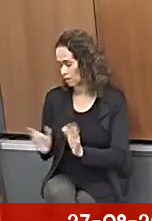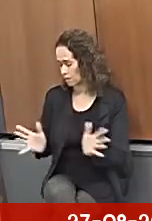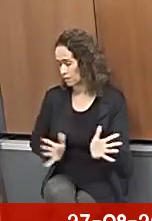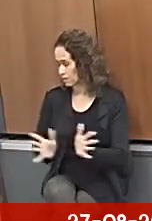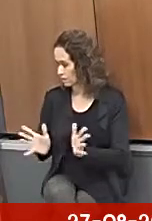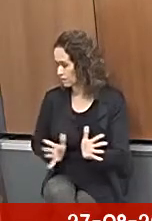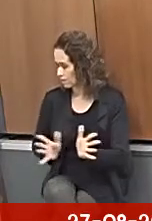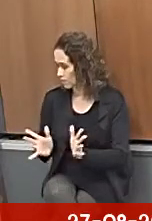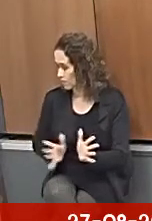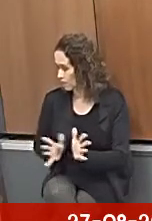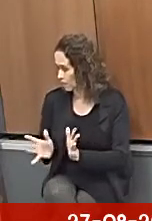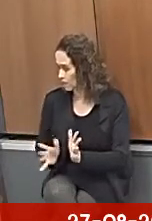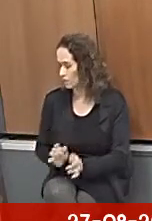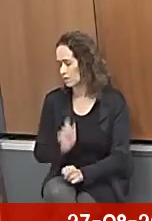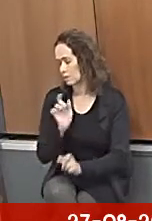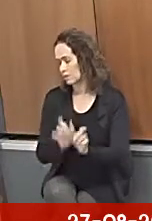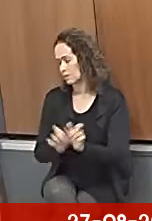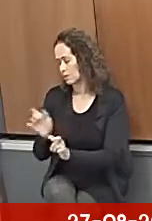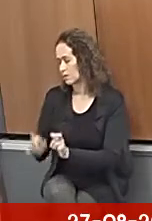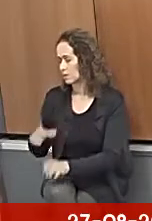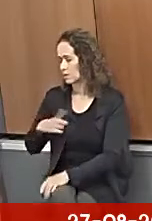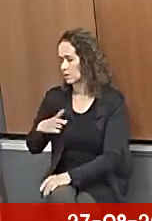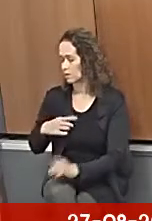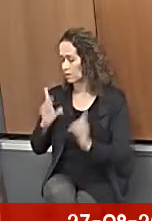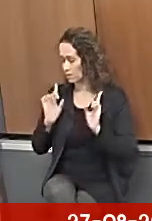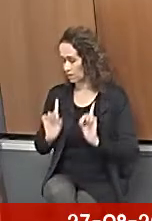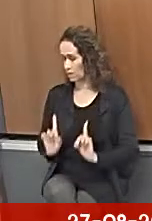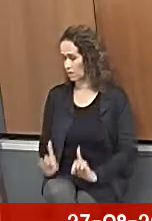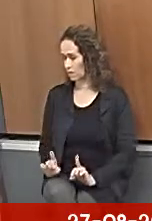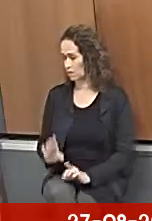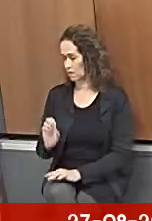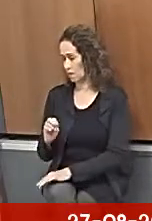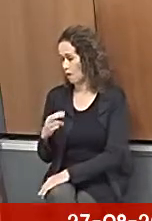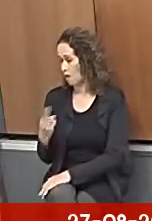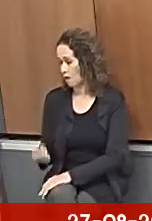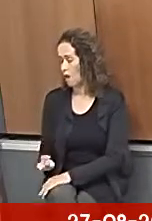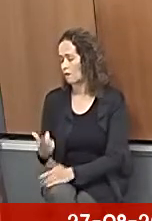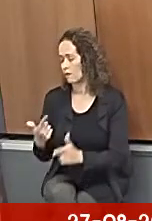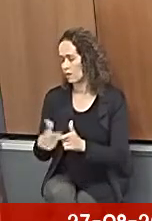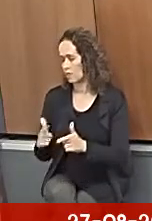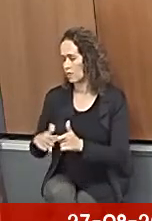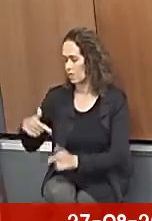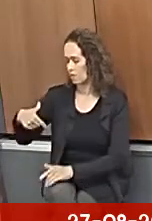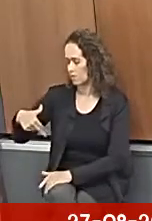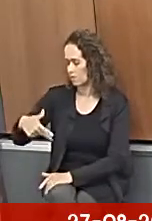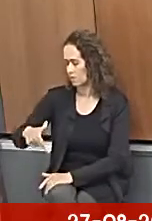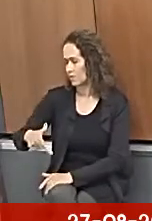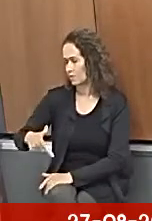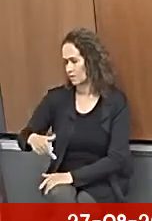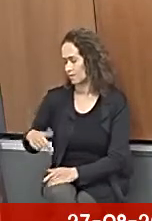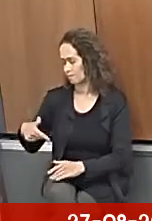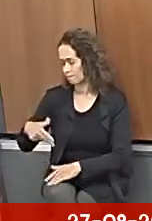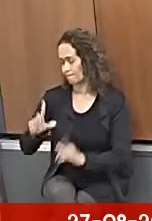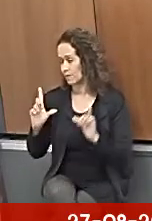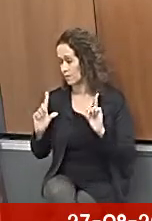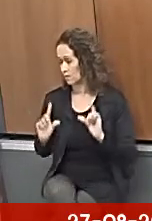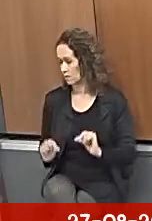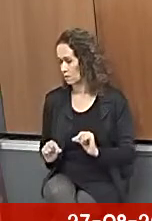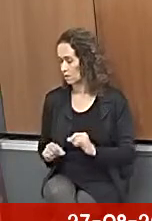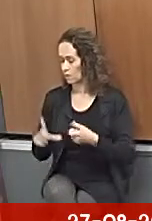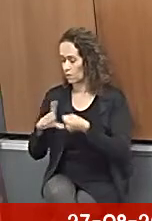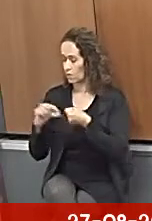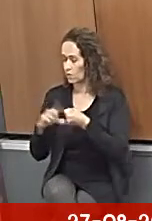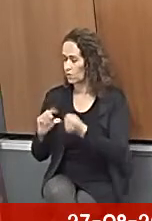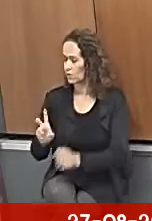pessoas portadoras de deficiência ou com mobilidade reduzida onde cita no artigo 25 diz que as